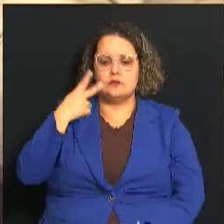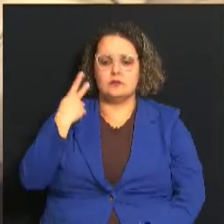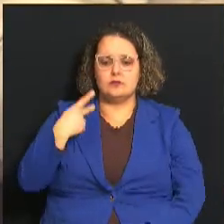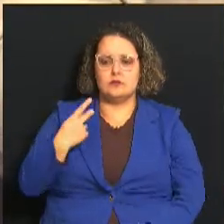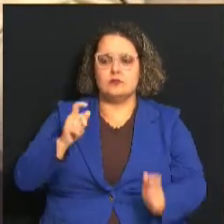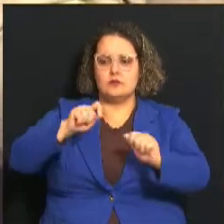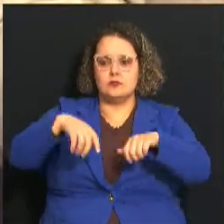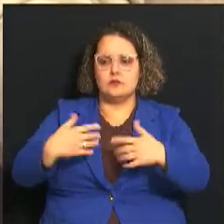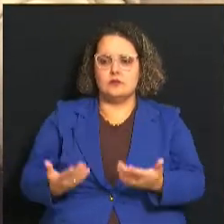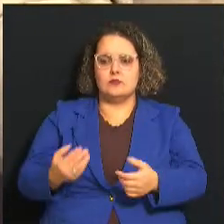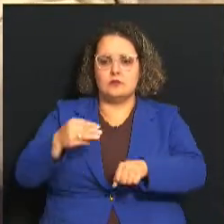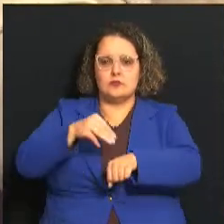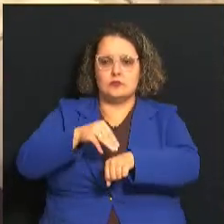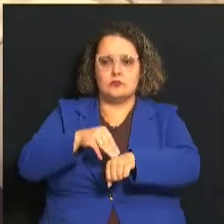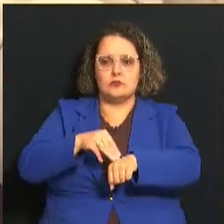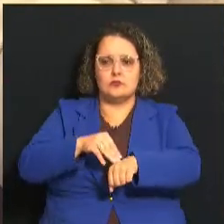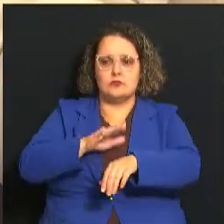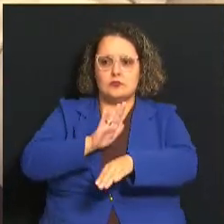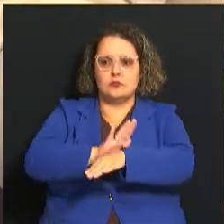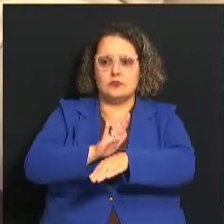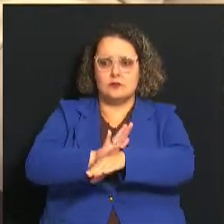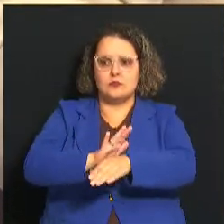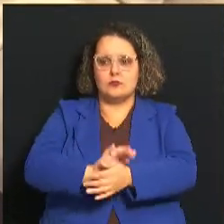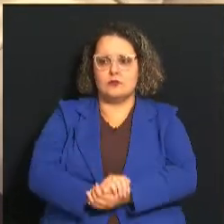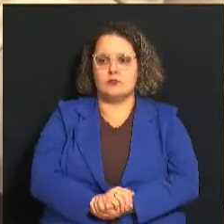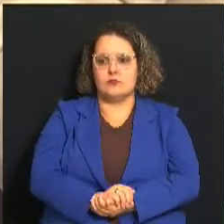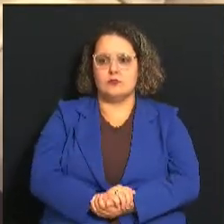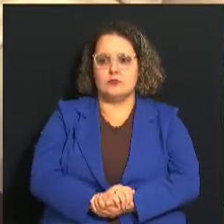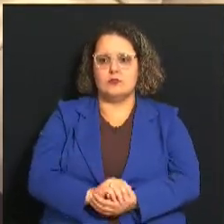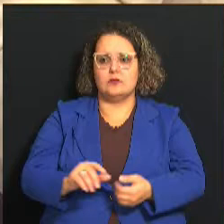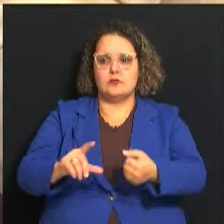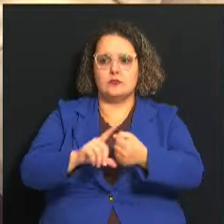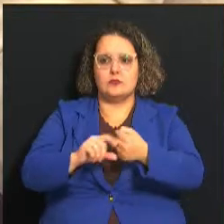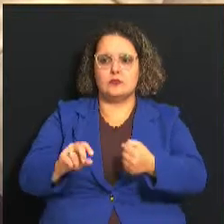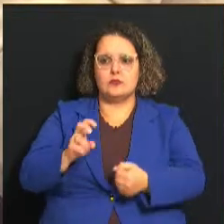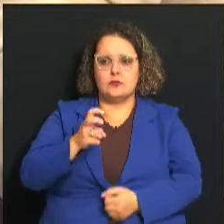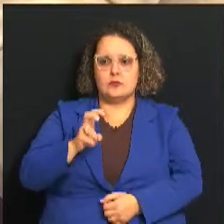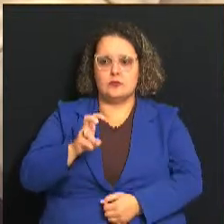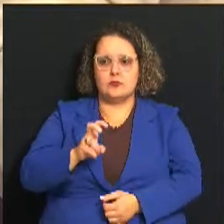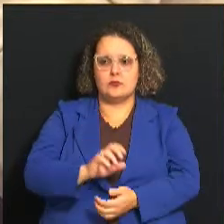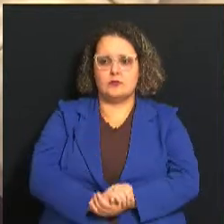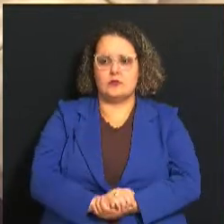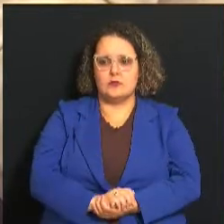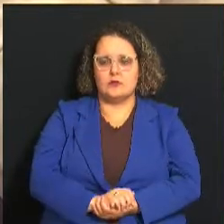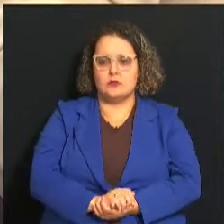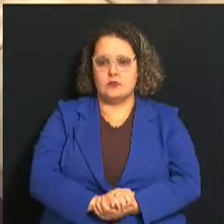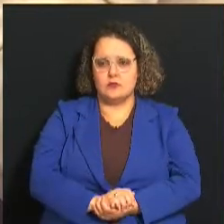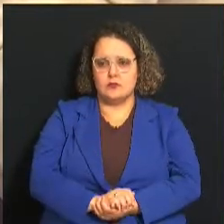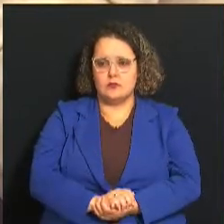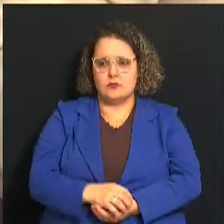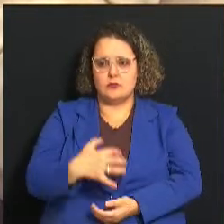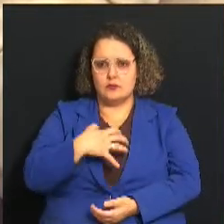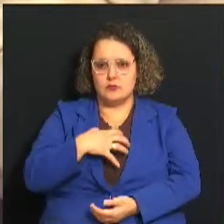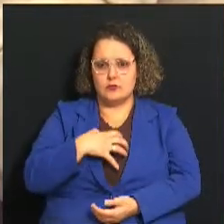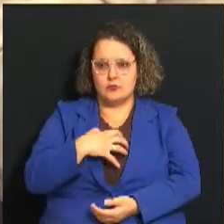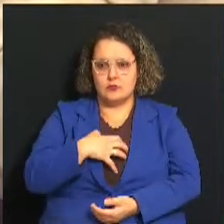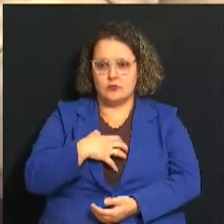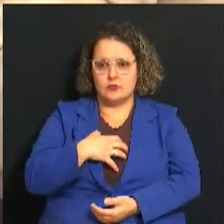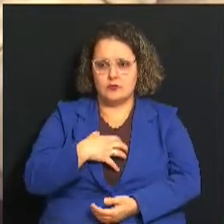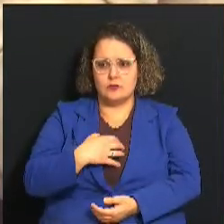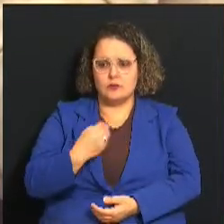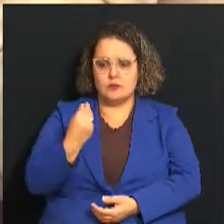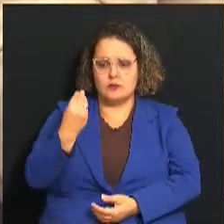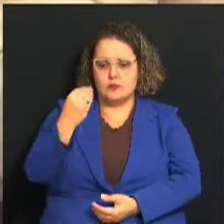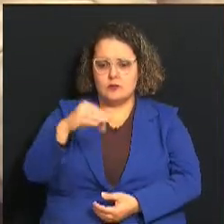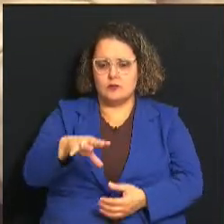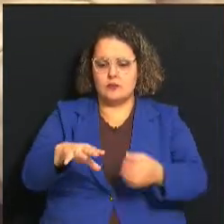de membros colaboradores. Artigo 5º. A forma de inclusão de novos